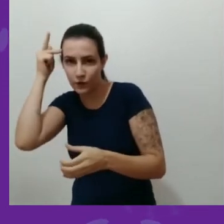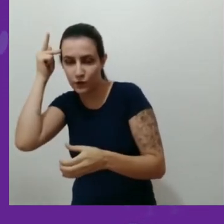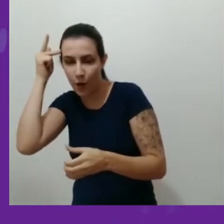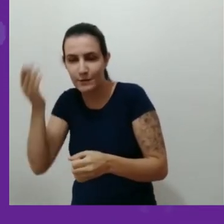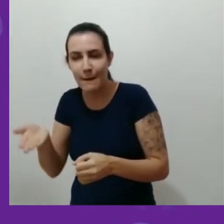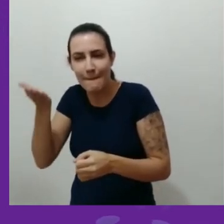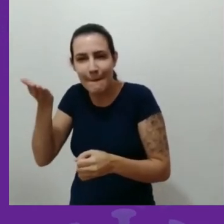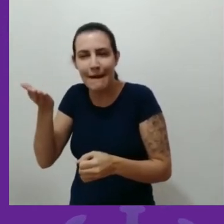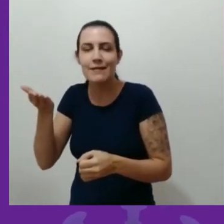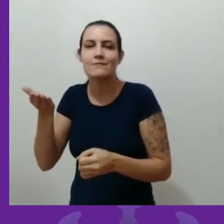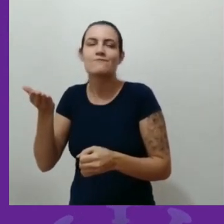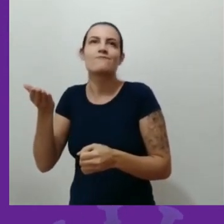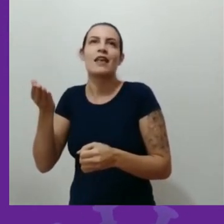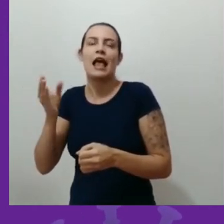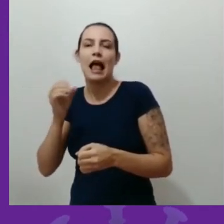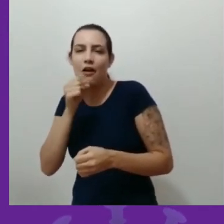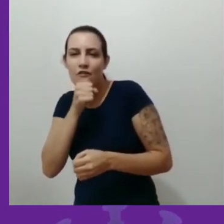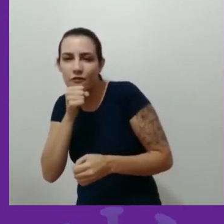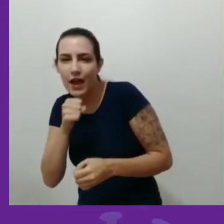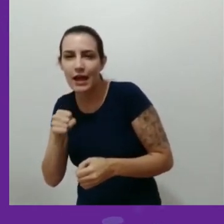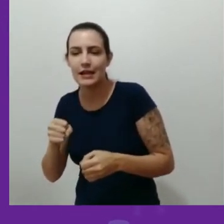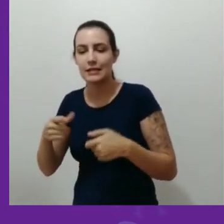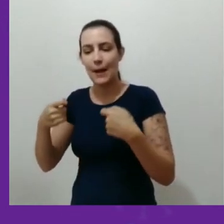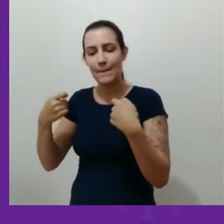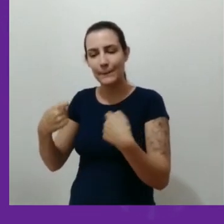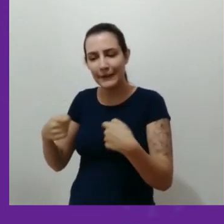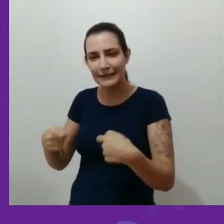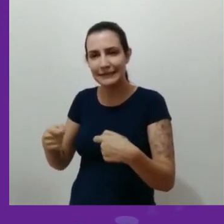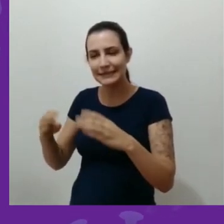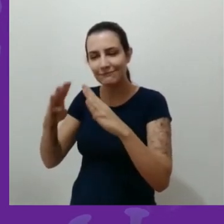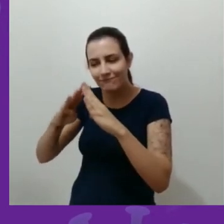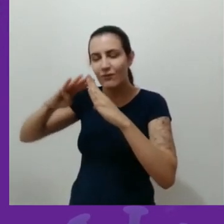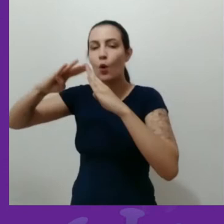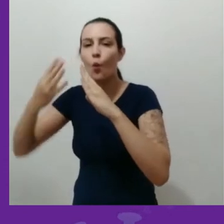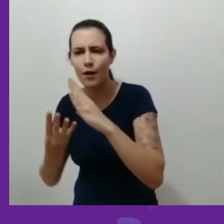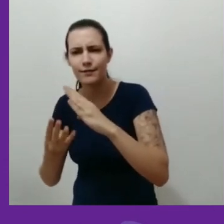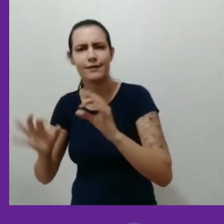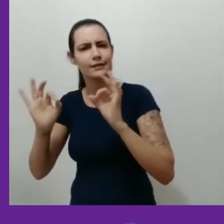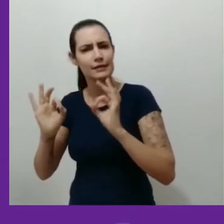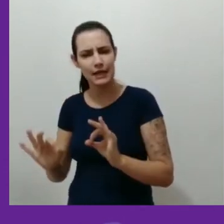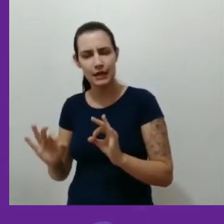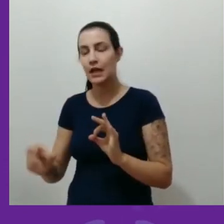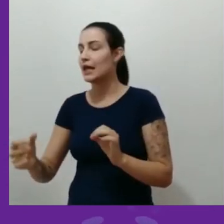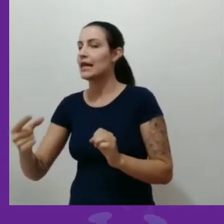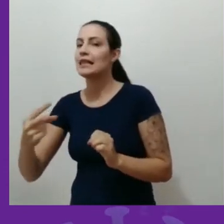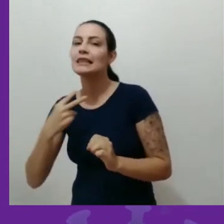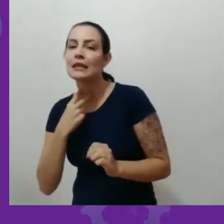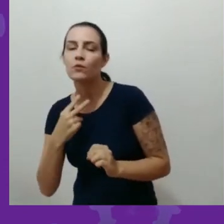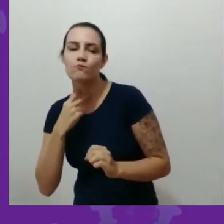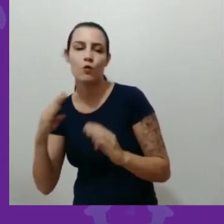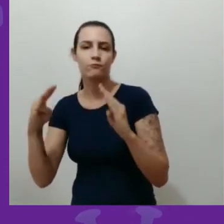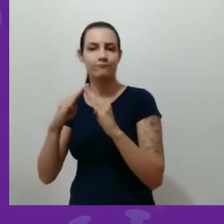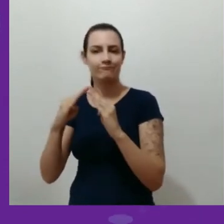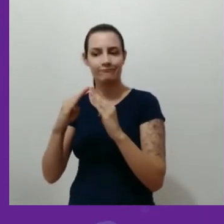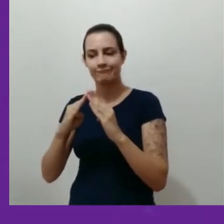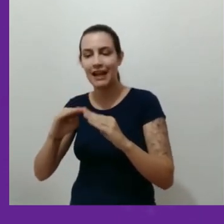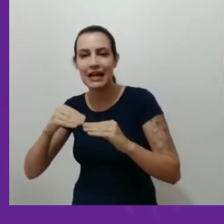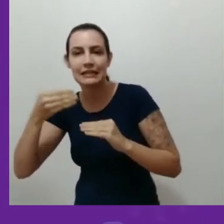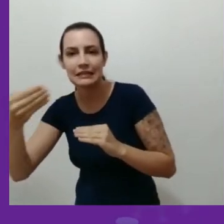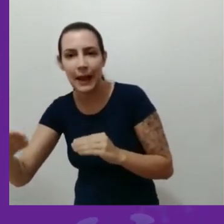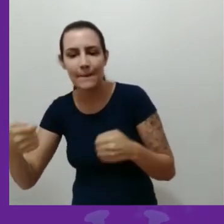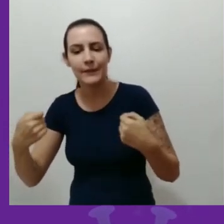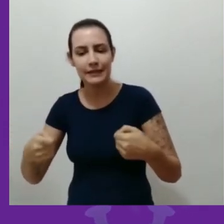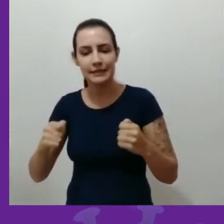pessoas maiores de 60 anos com essas doenças que eu falei a gente aconselha que elas fiquem radicalmente de quarentena que elas não